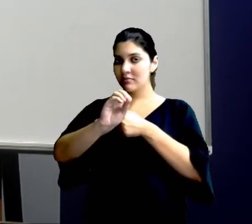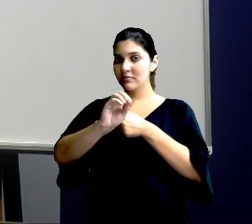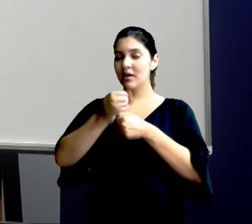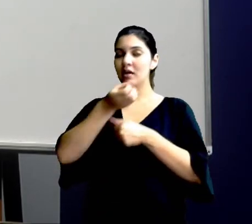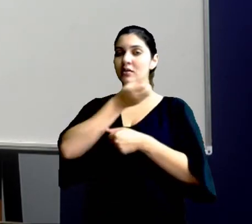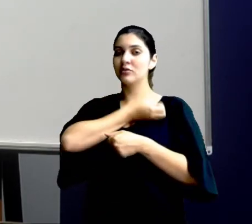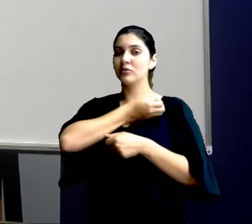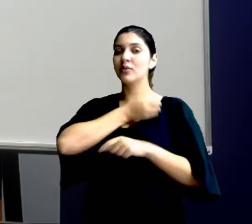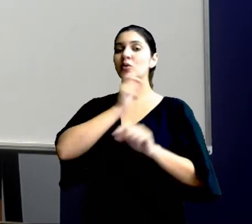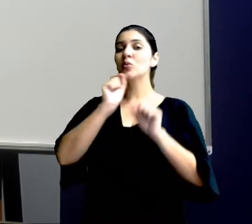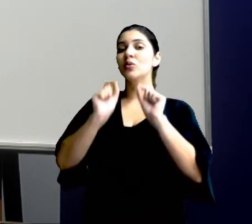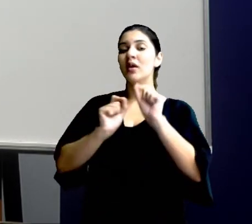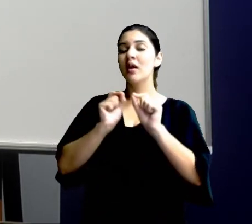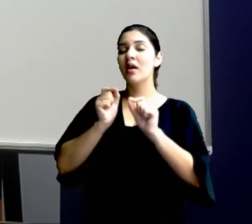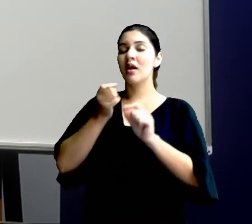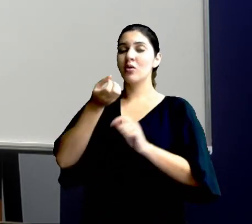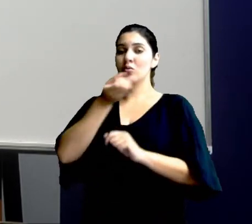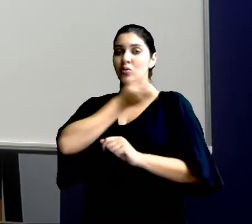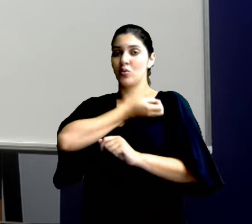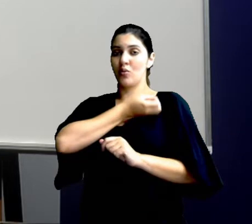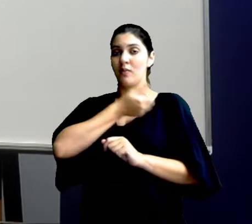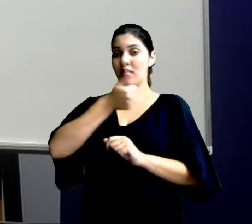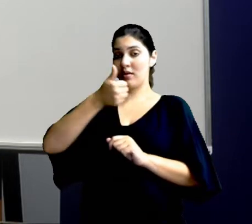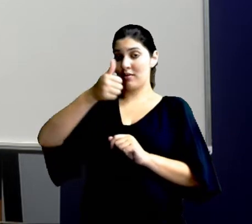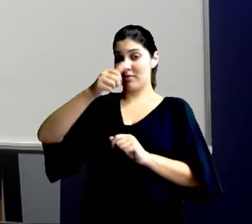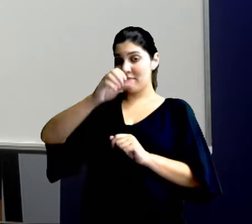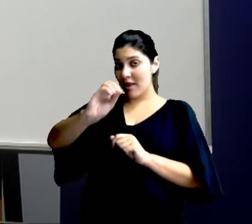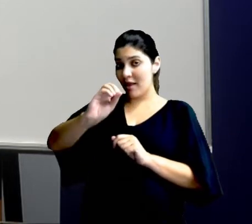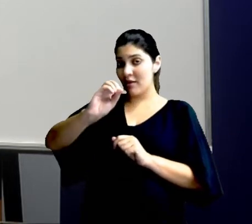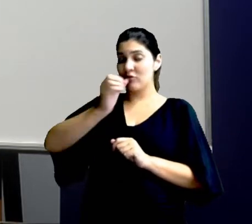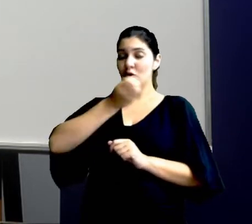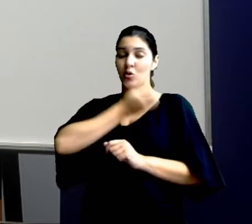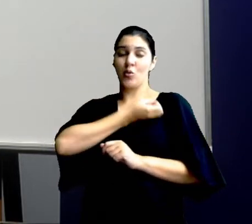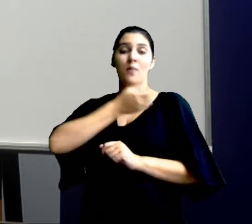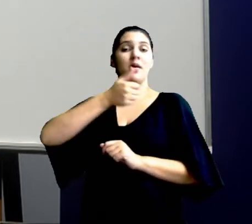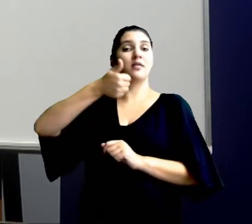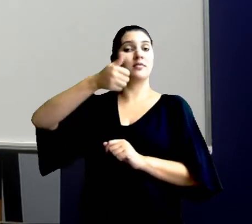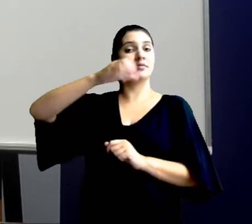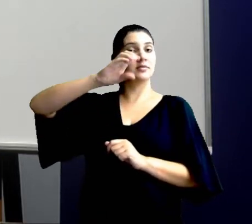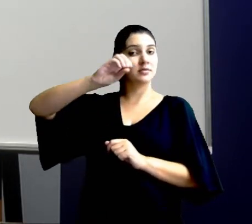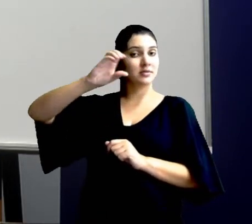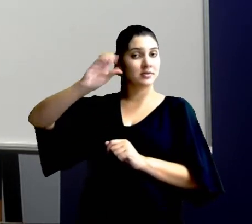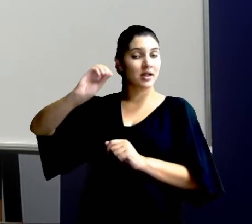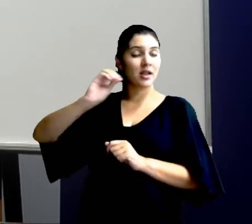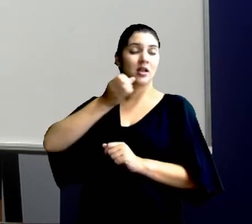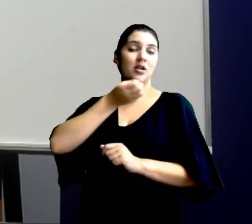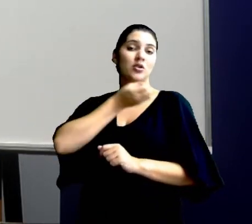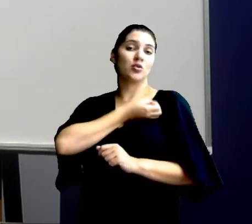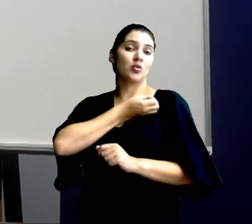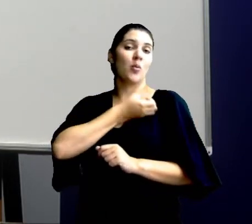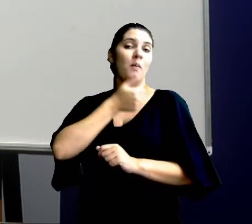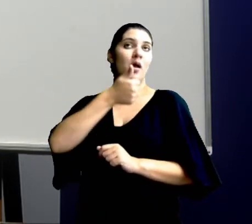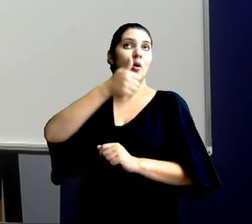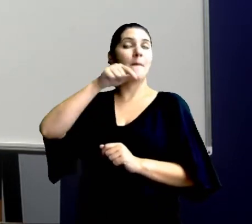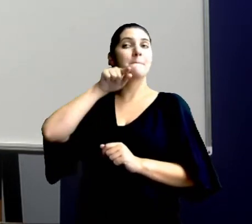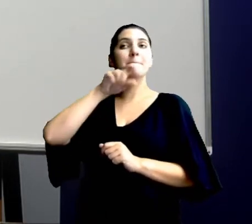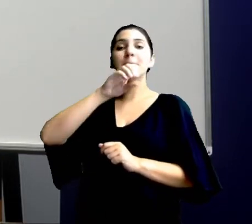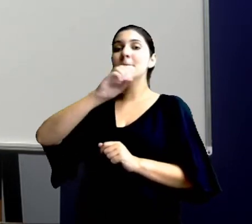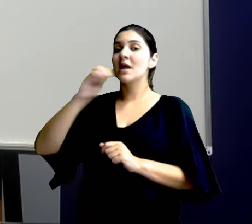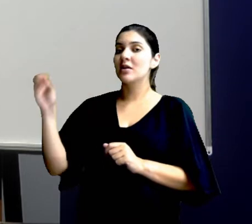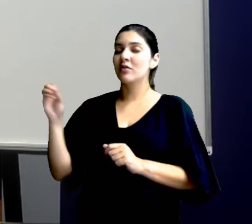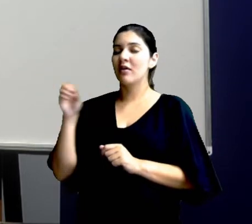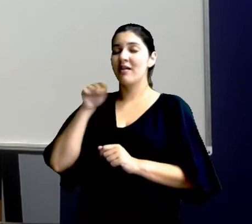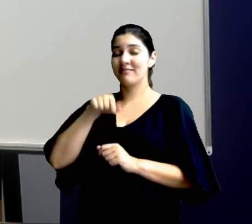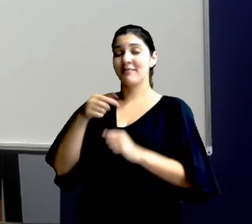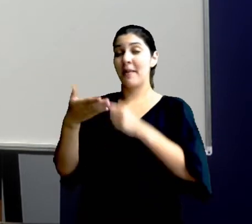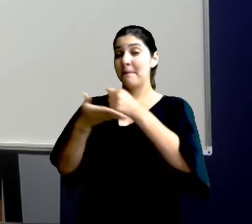é o número 10, o número 100, o número 1000, certo? Base 10 é tão fácil da